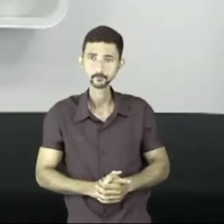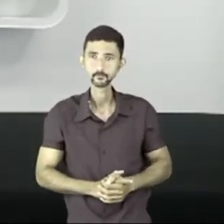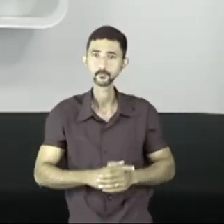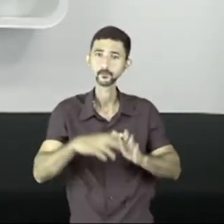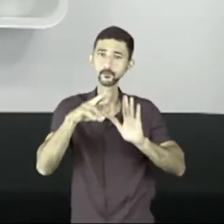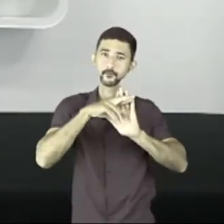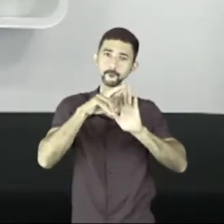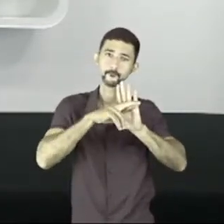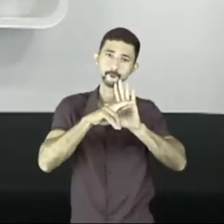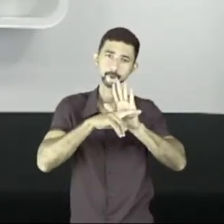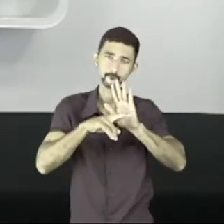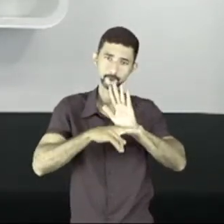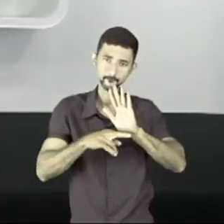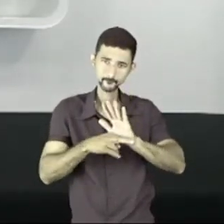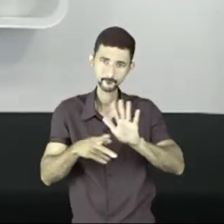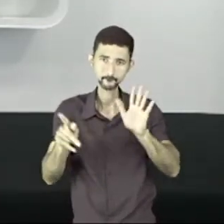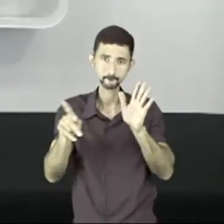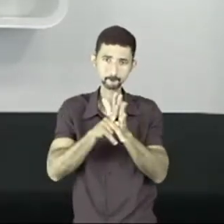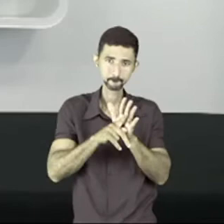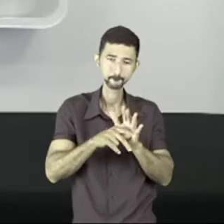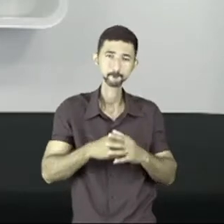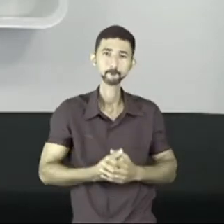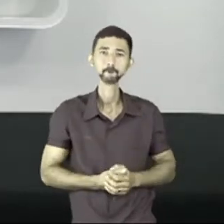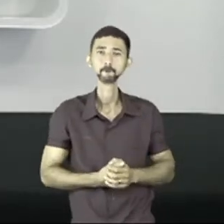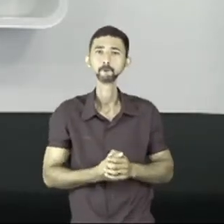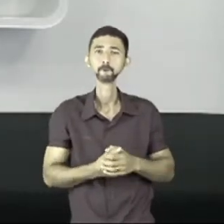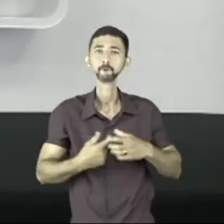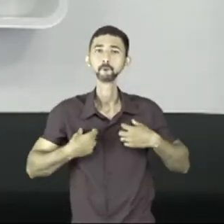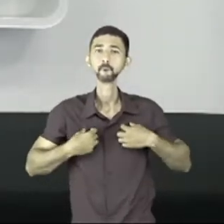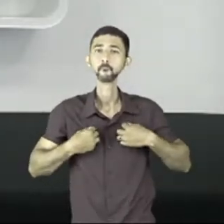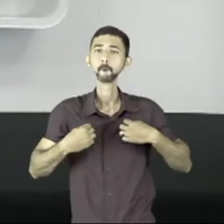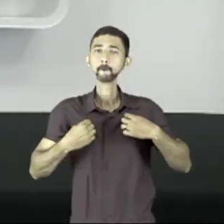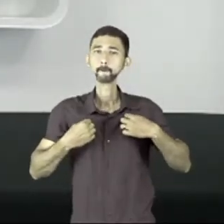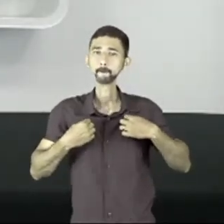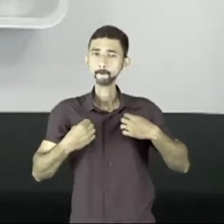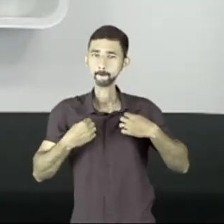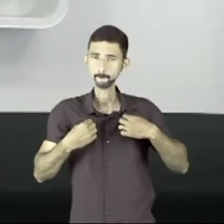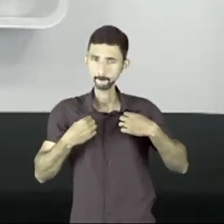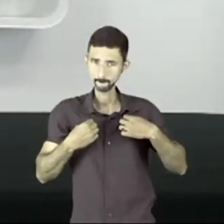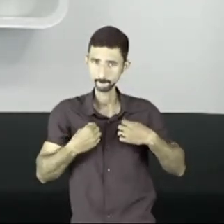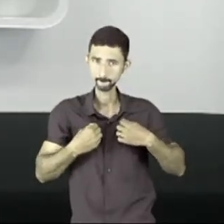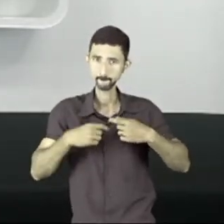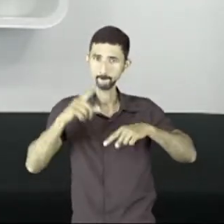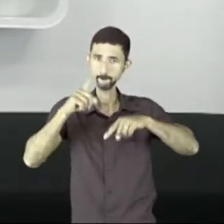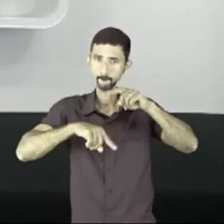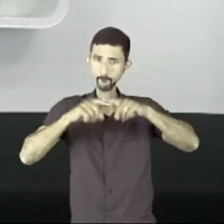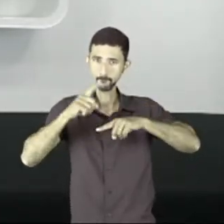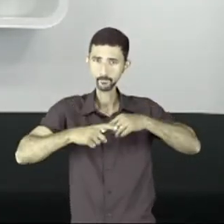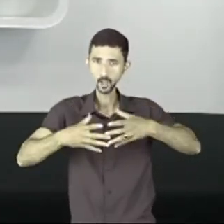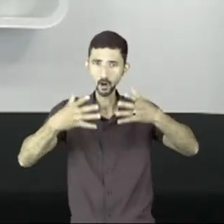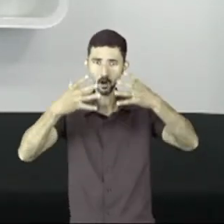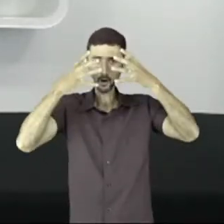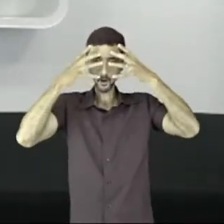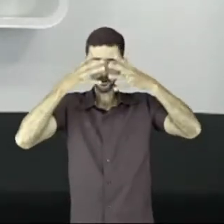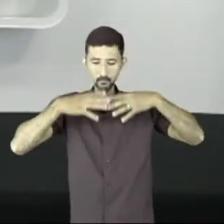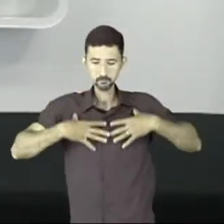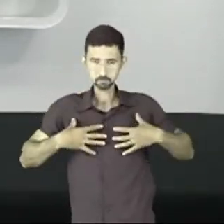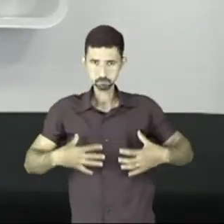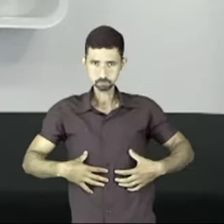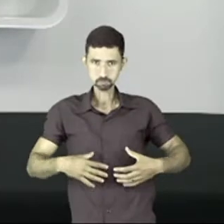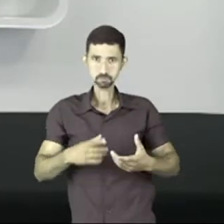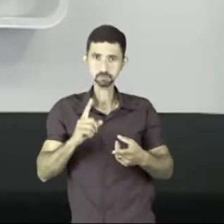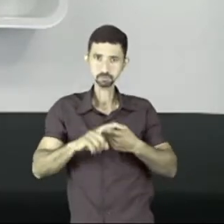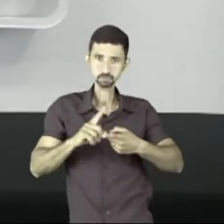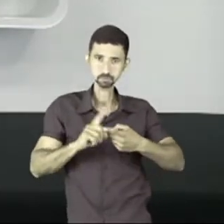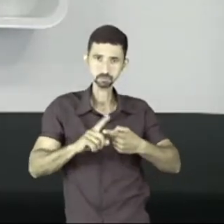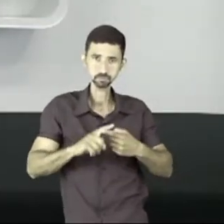suas regras bem definidas, vai ter uma vestimenta, vai ter um equipamento que vai ser utilizado e